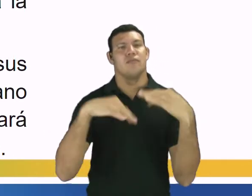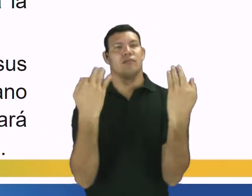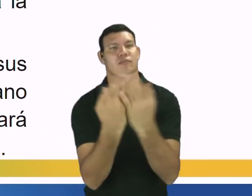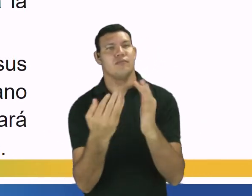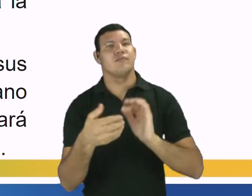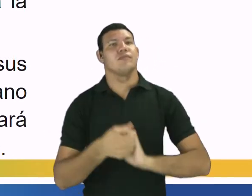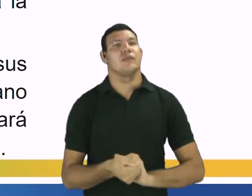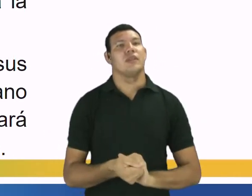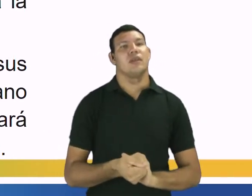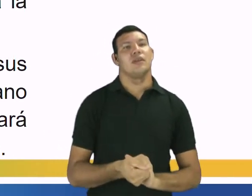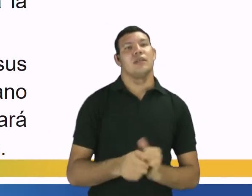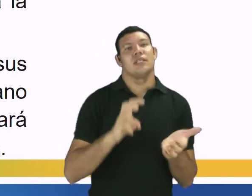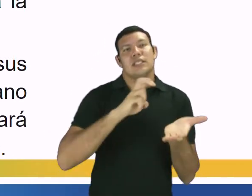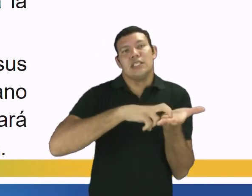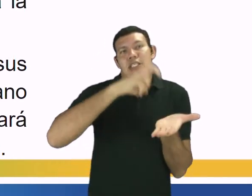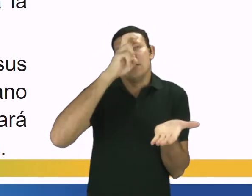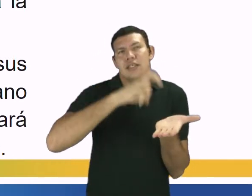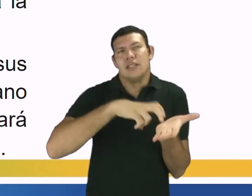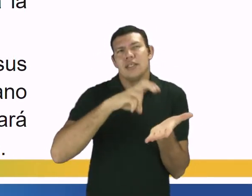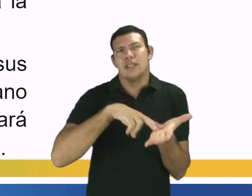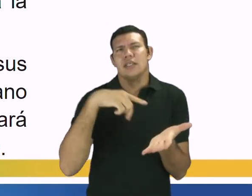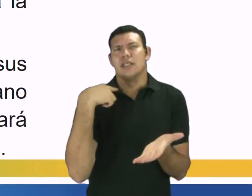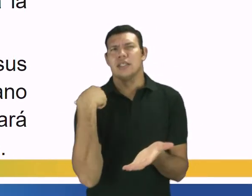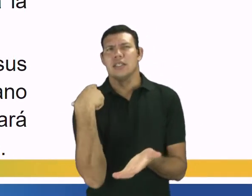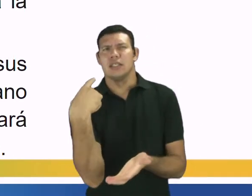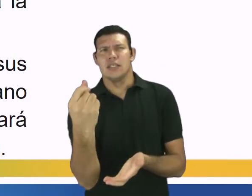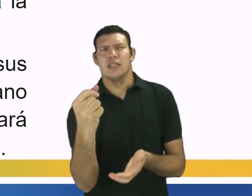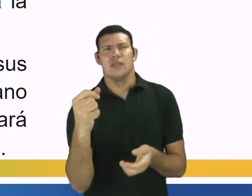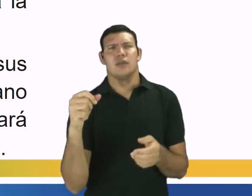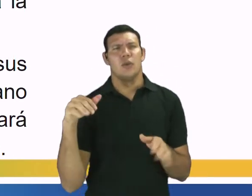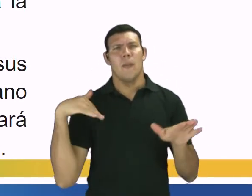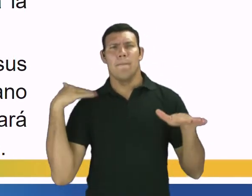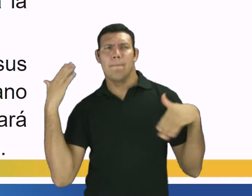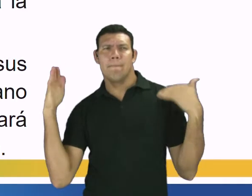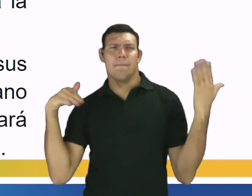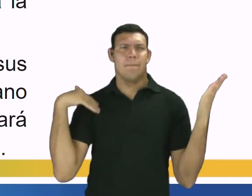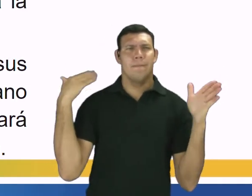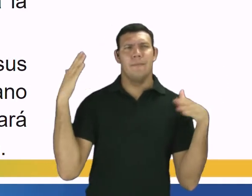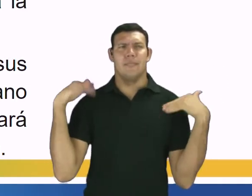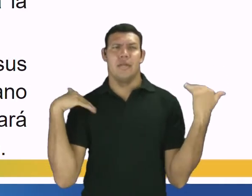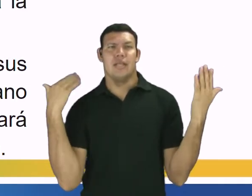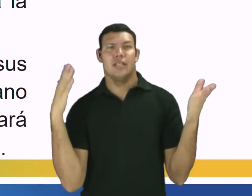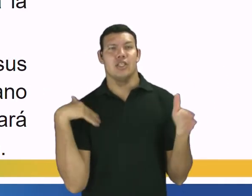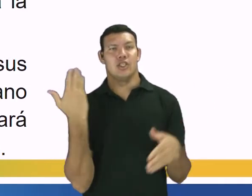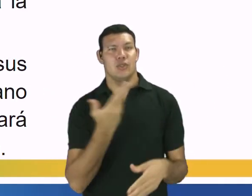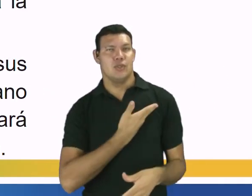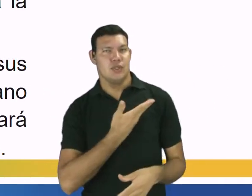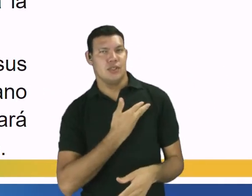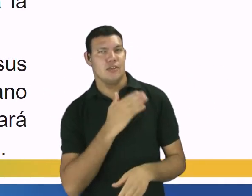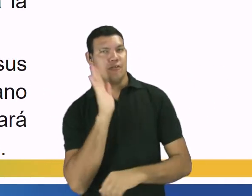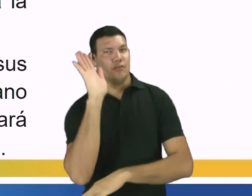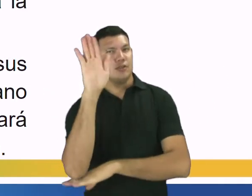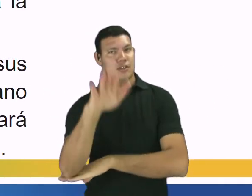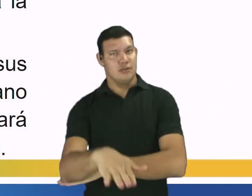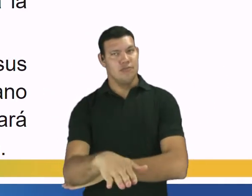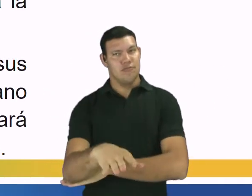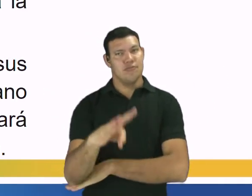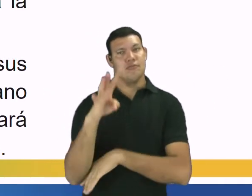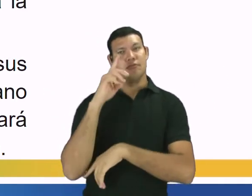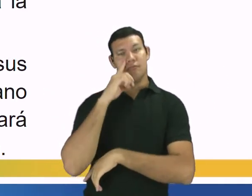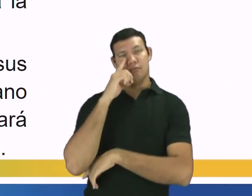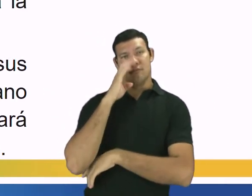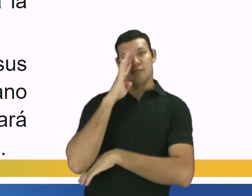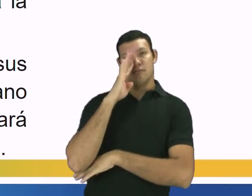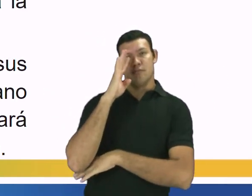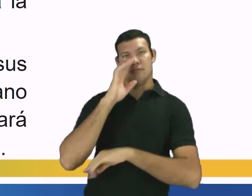mês. Vocês notaram que tem algumas coisas aí que estão meio português, meio espanhol, e é o que nós vamos fazer a correção, certo? Vamos lá na